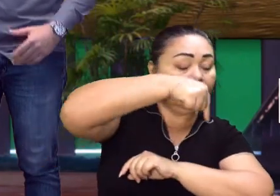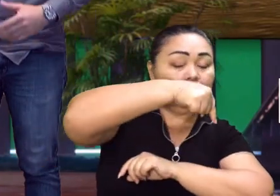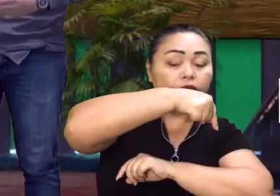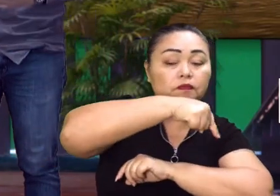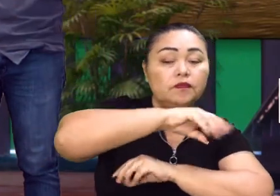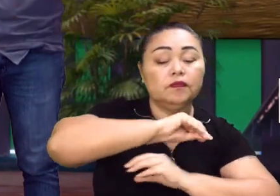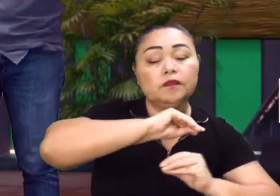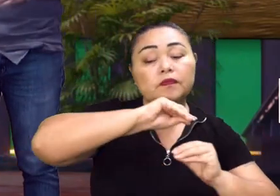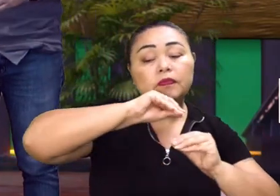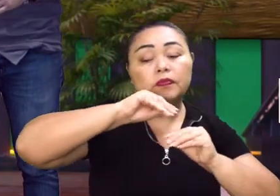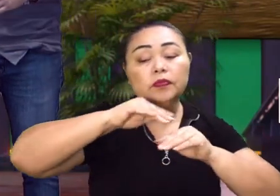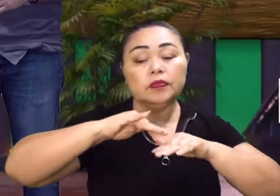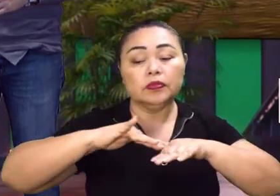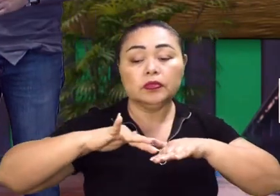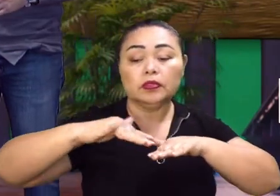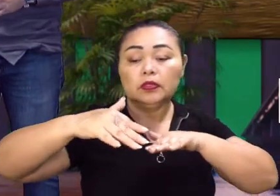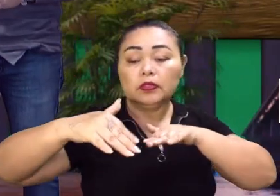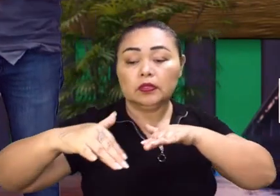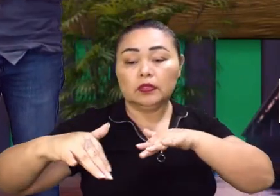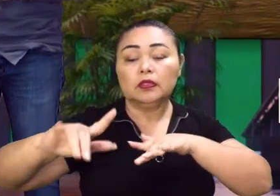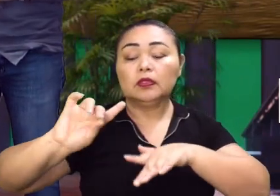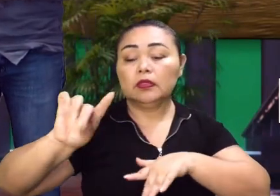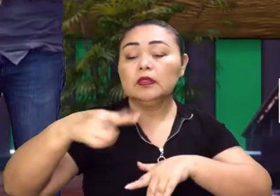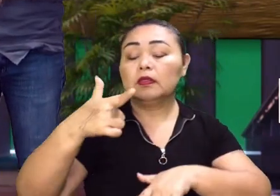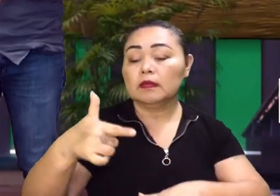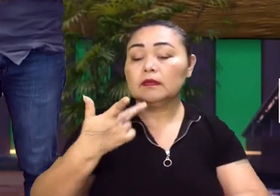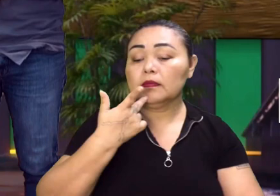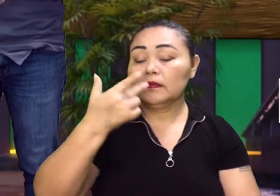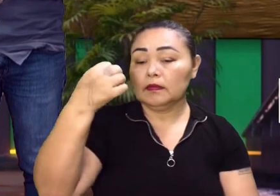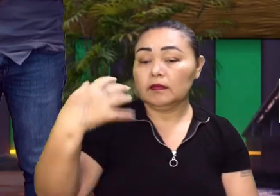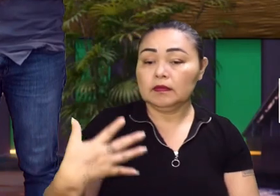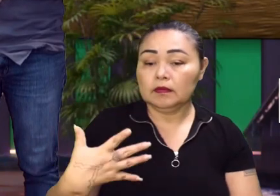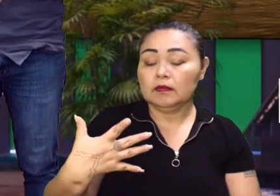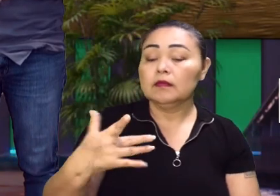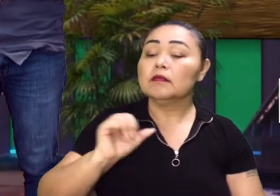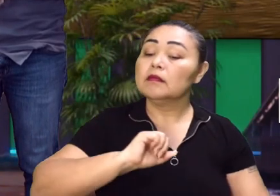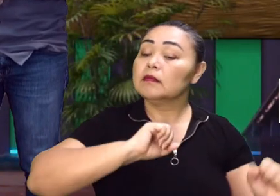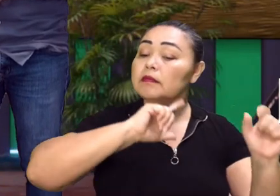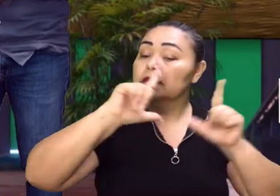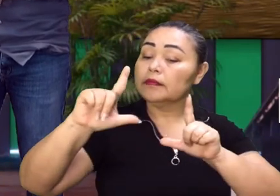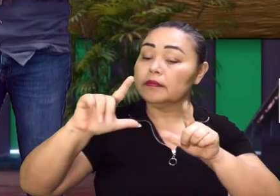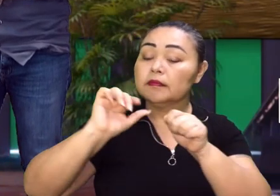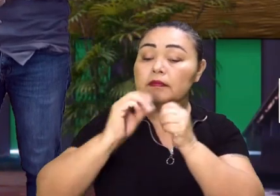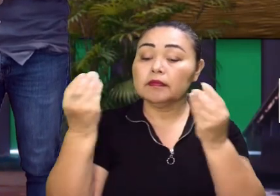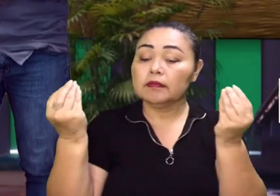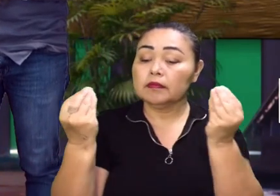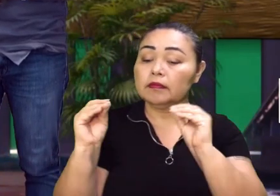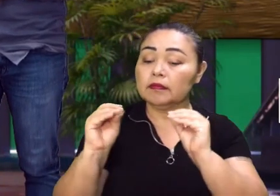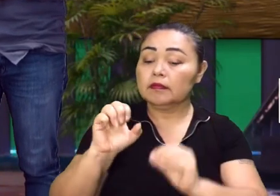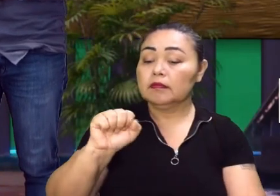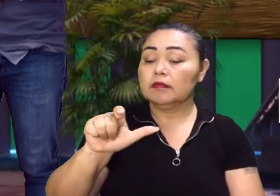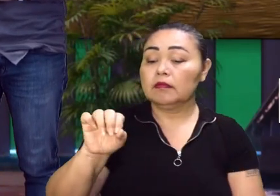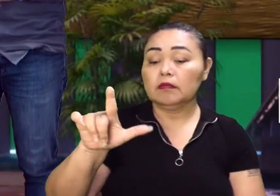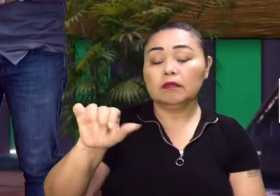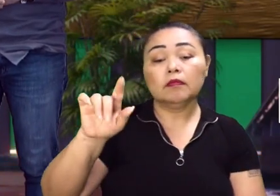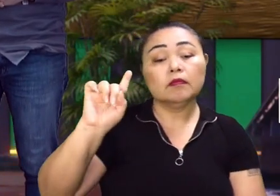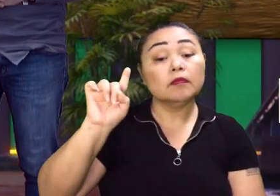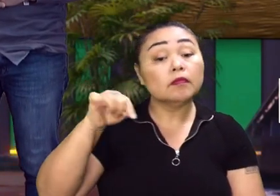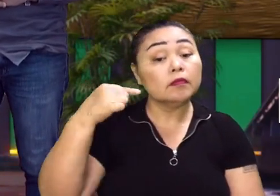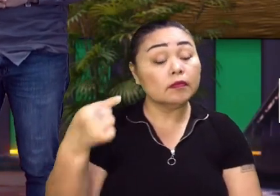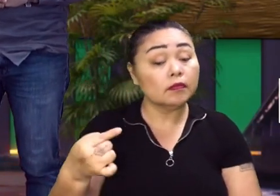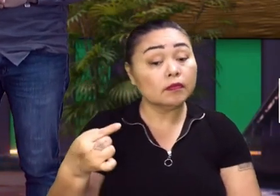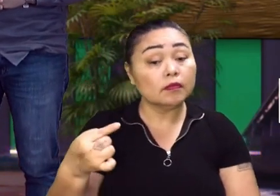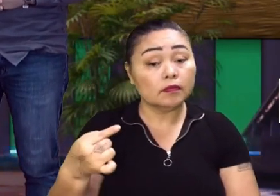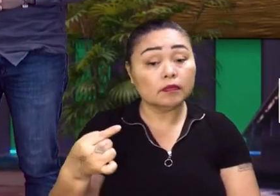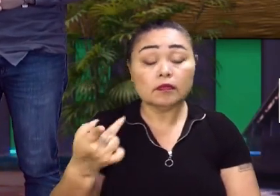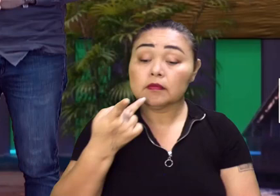aí vai formando solos né que a gente vai até falar daqui a pouco ali na frente né do slide sobre esse processo de formação dos solo sobre isso e aí